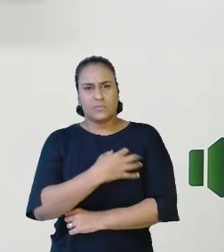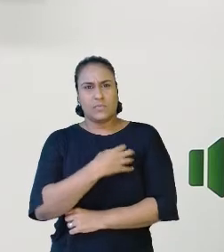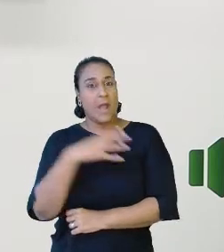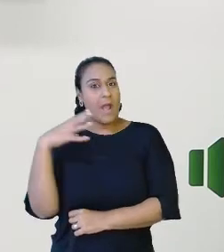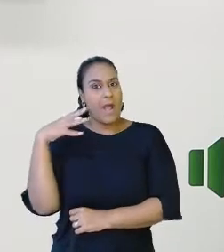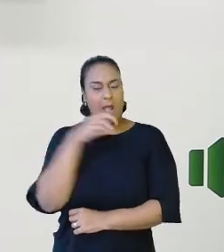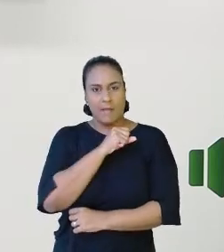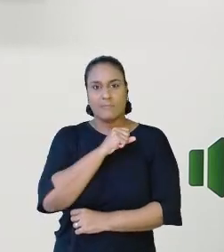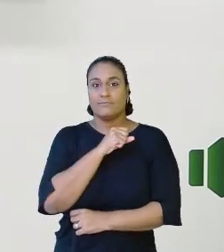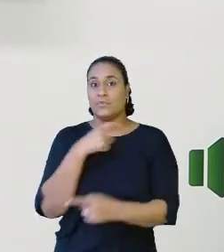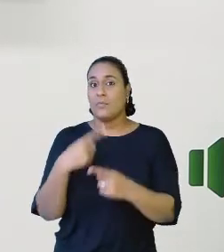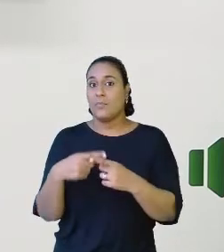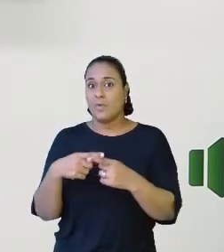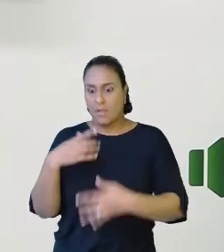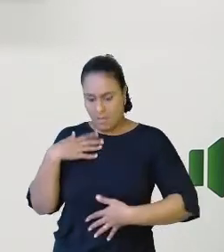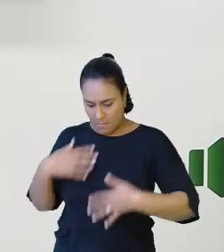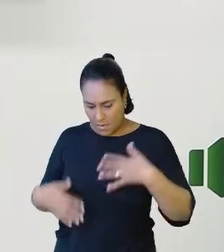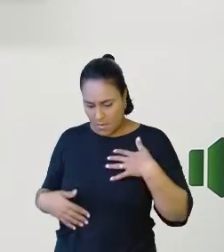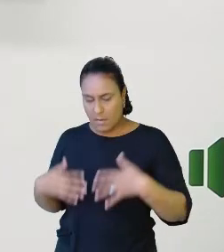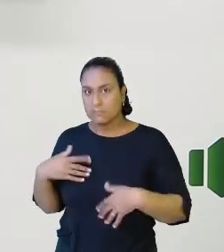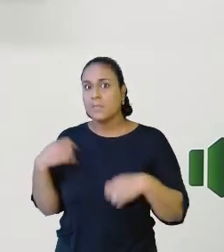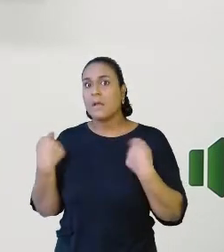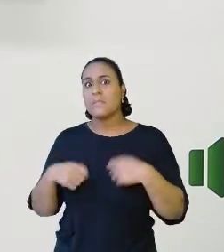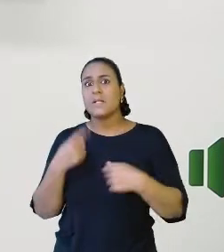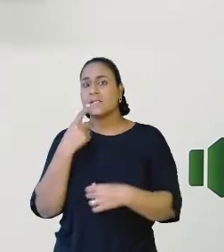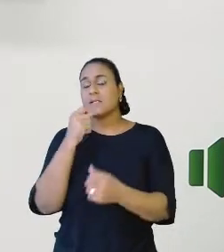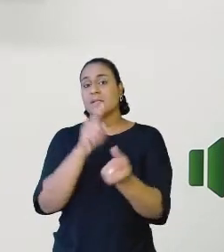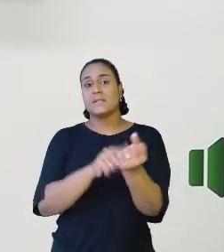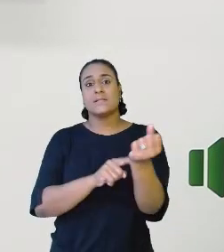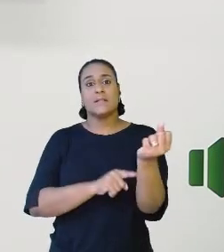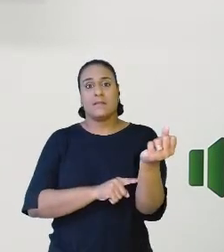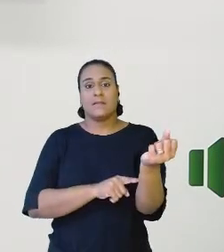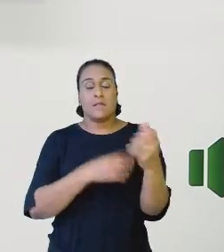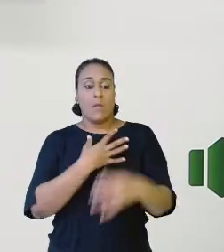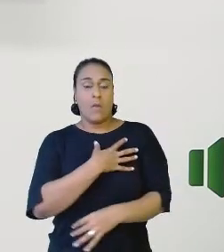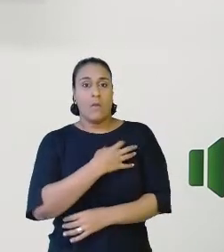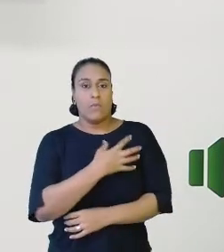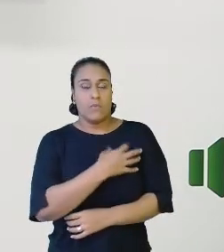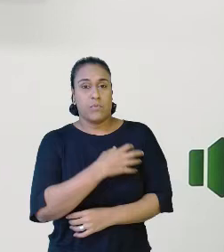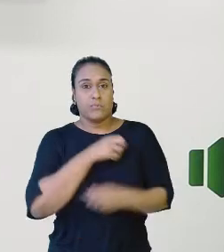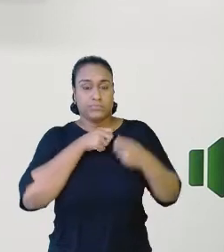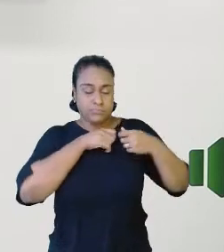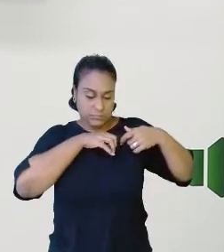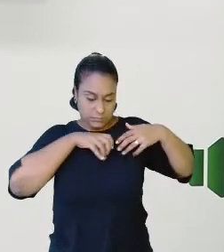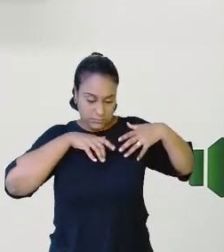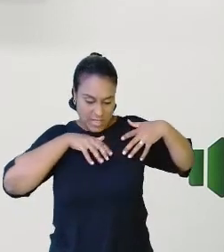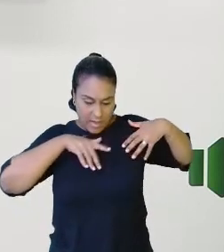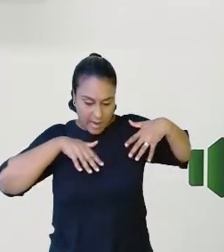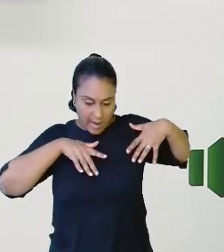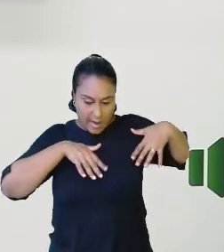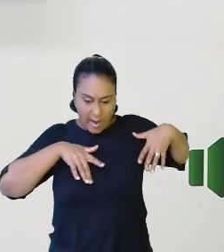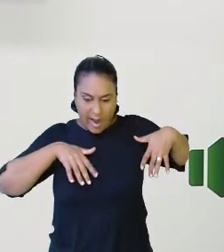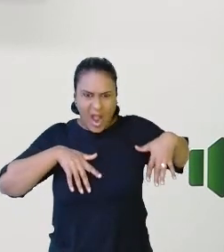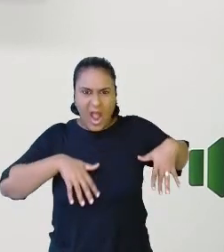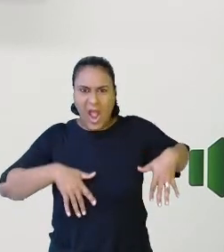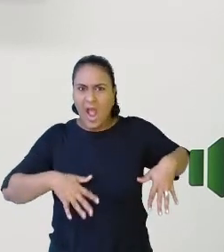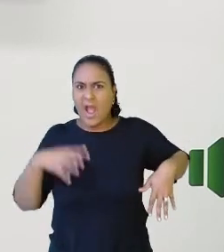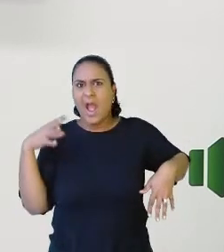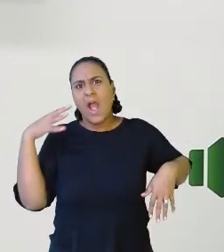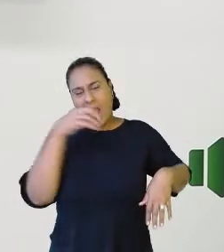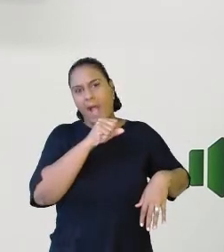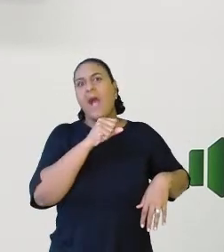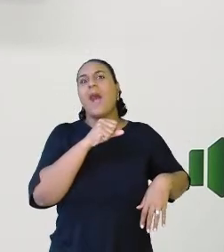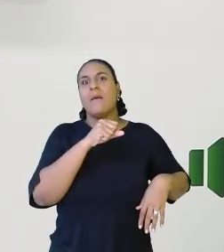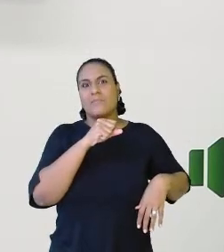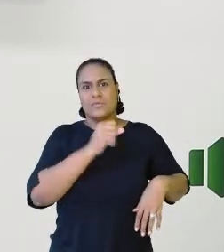porque partes do seu corpo vai precisar de mais sangue, o sangue vai começar a movimentar-se no seu corpo de maneira mais rápida, e isso vai fazer